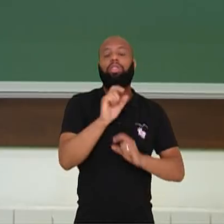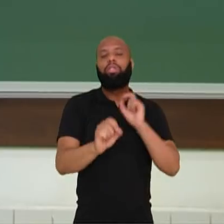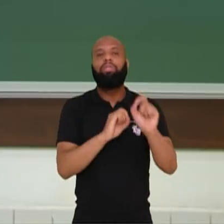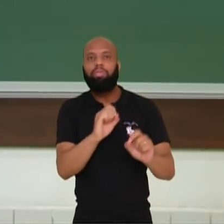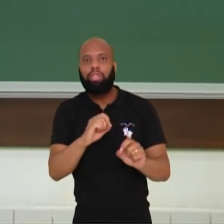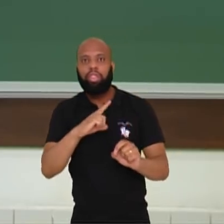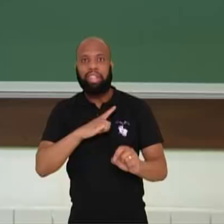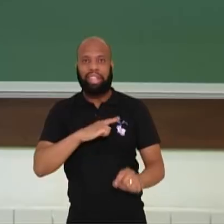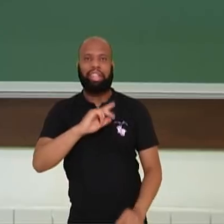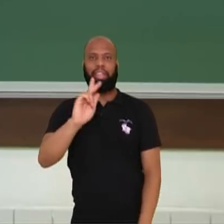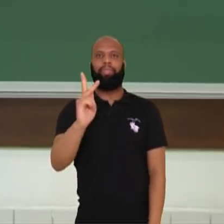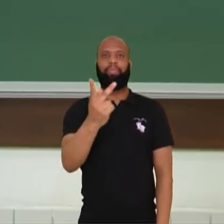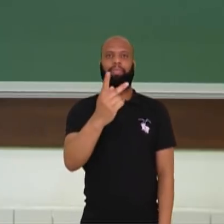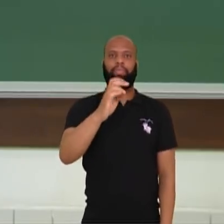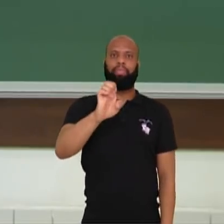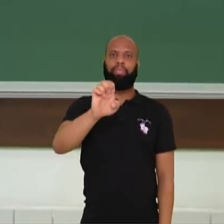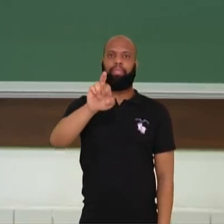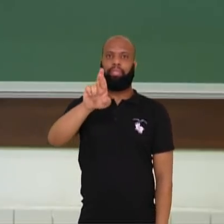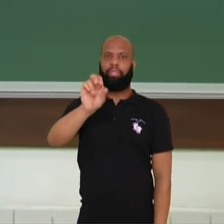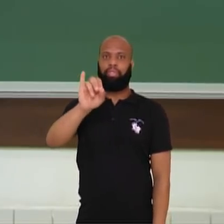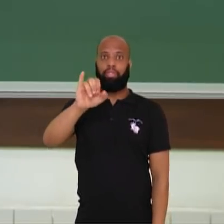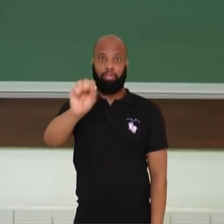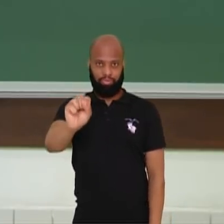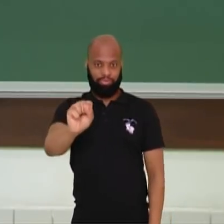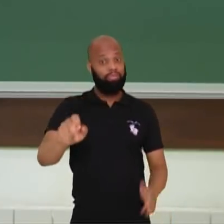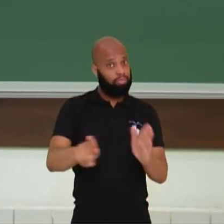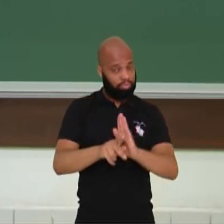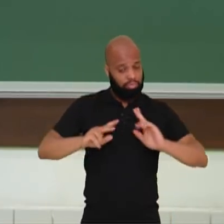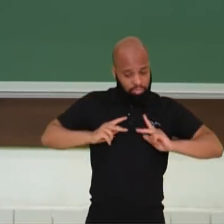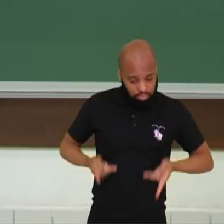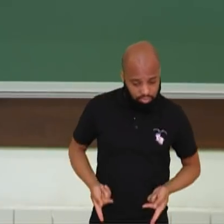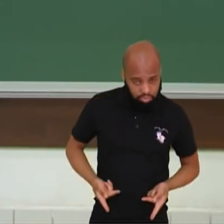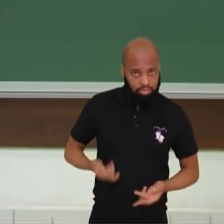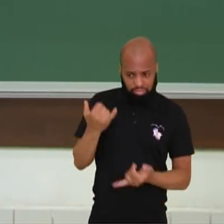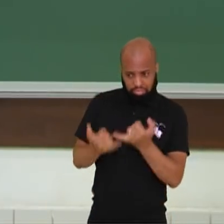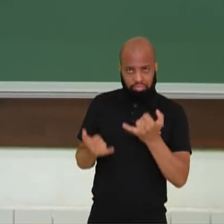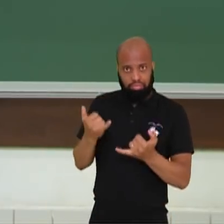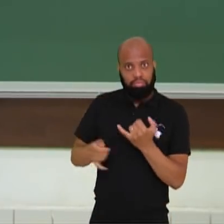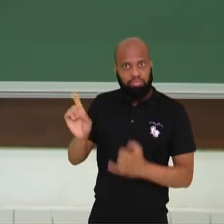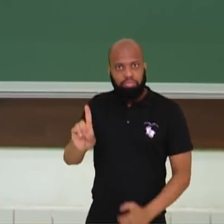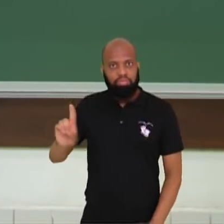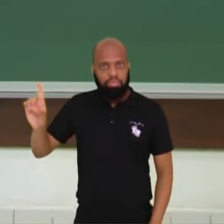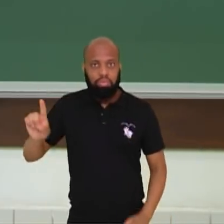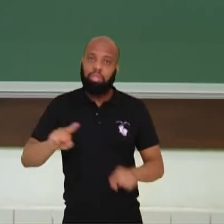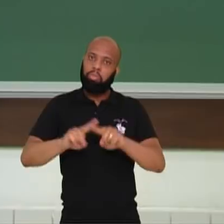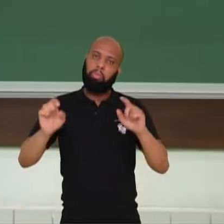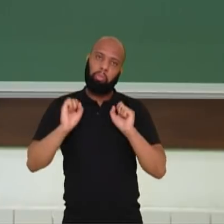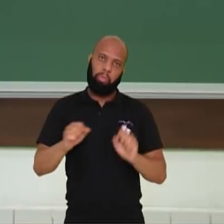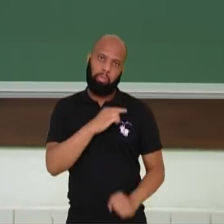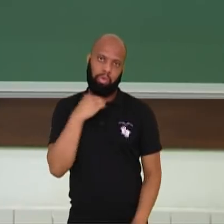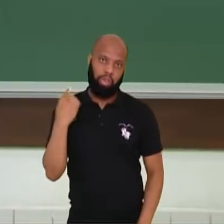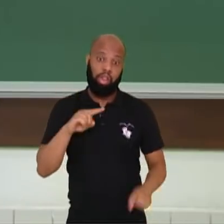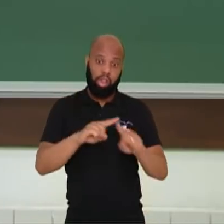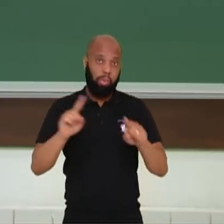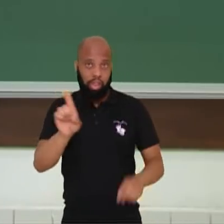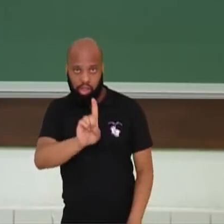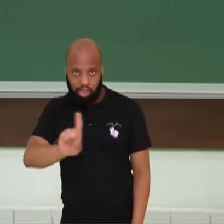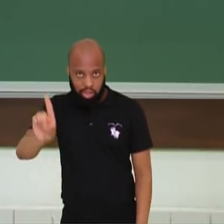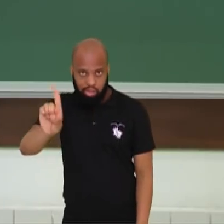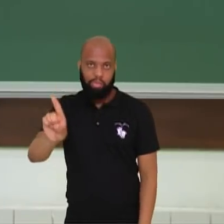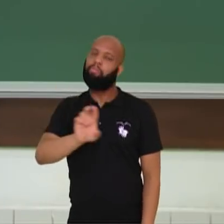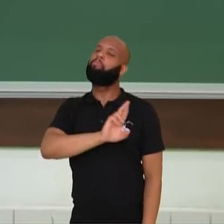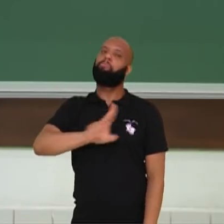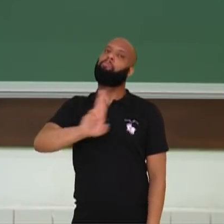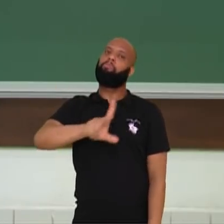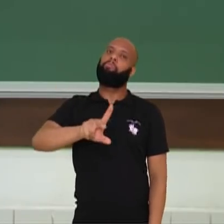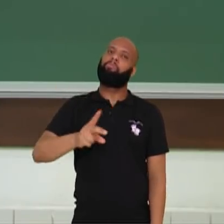eram mortais. Tinham muitas características parecidas com os deuses, mas eles podiam morrer. Já os deuses não.